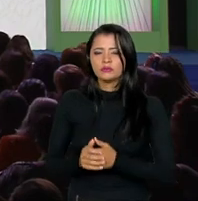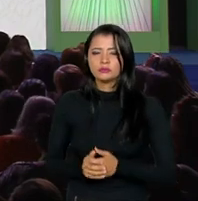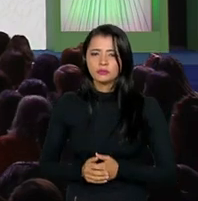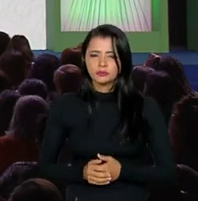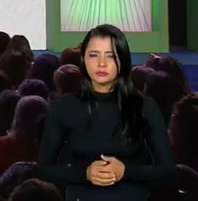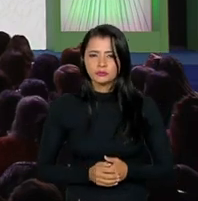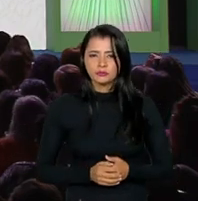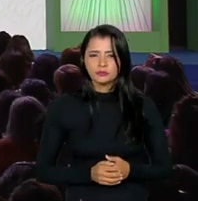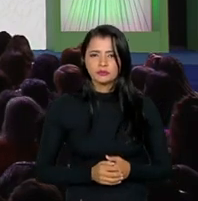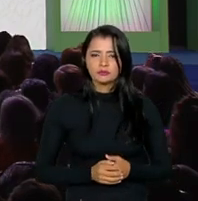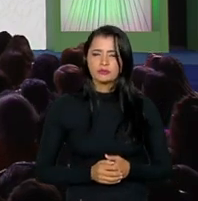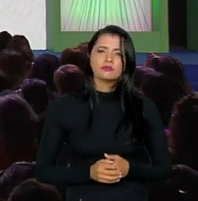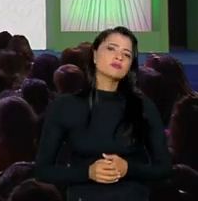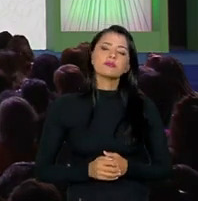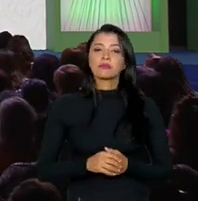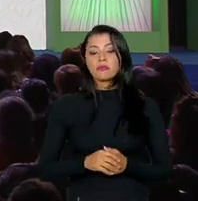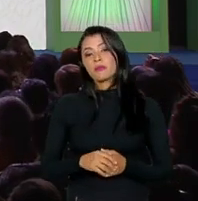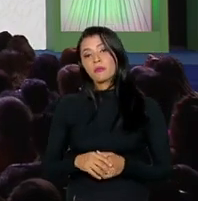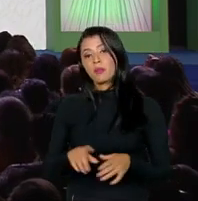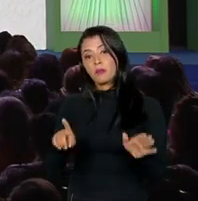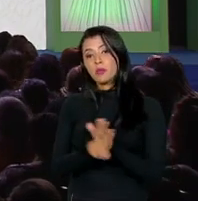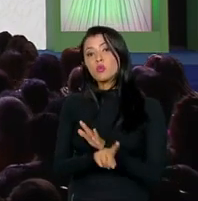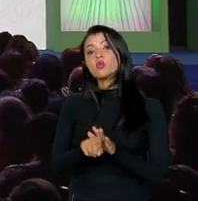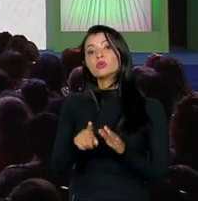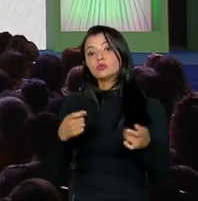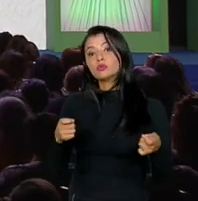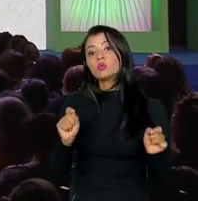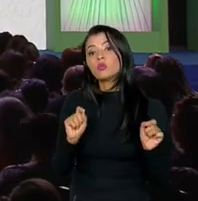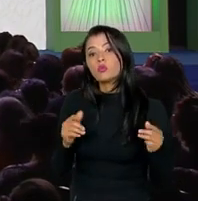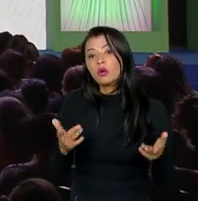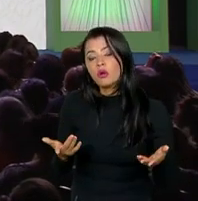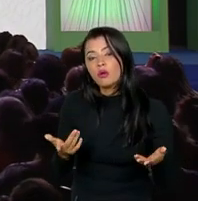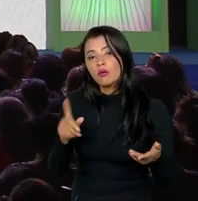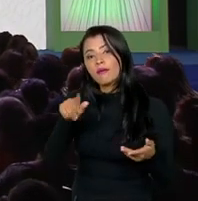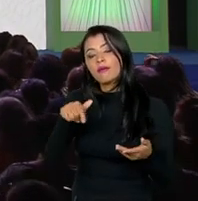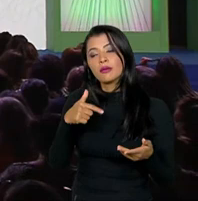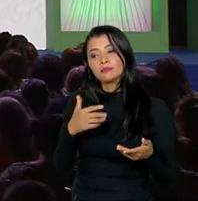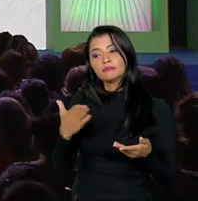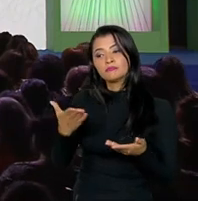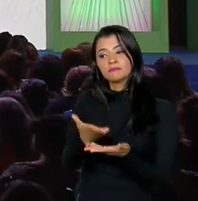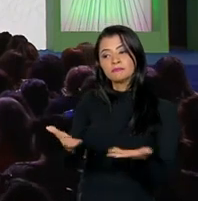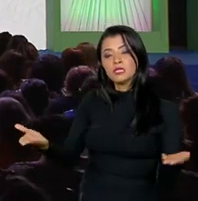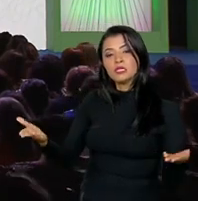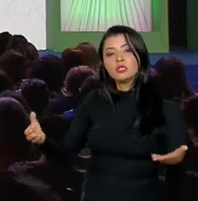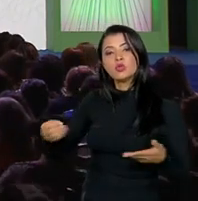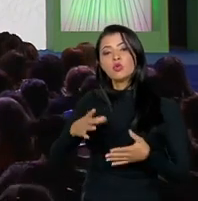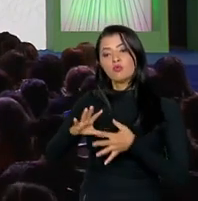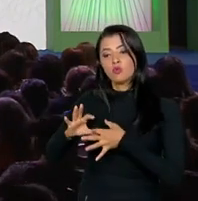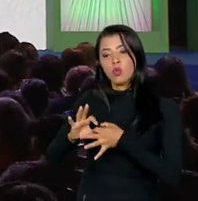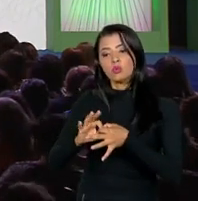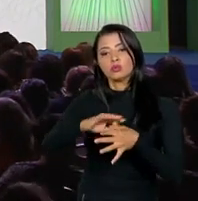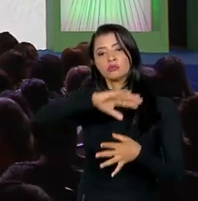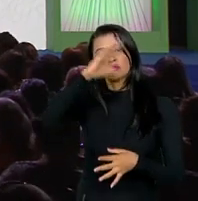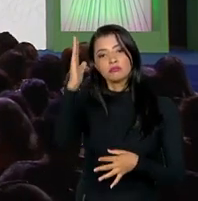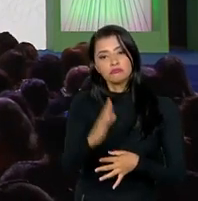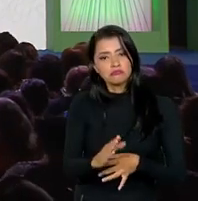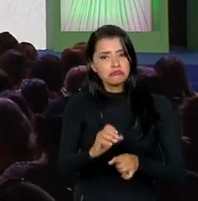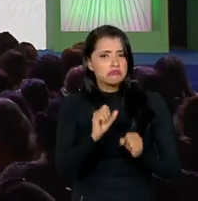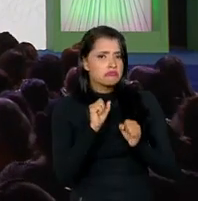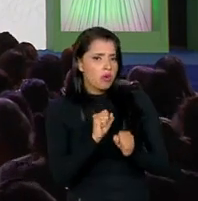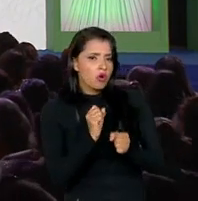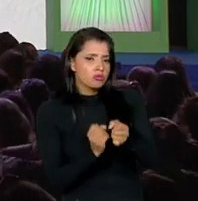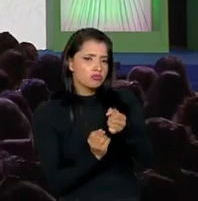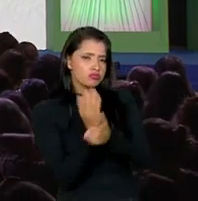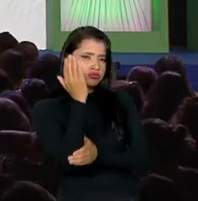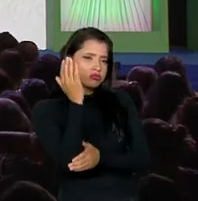E a pergunta que a gente precisa fazer é: diante desse novo Brasil que pode